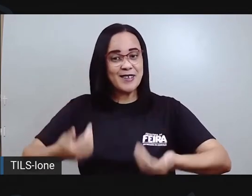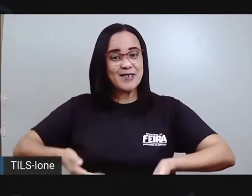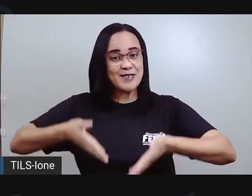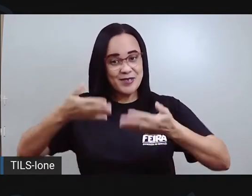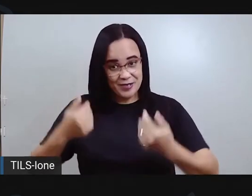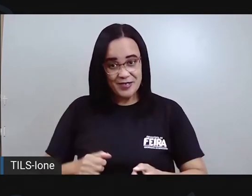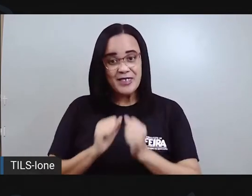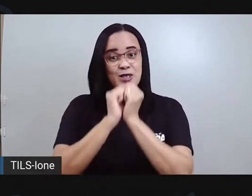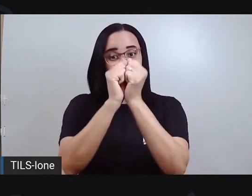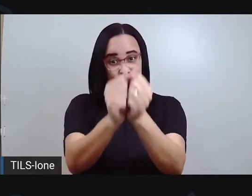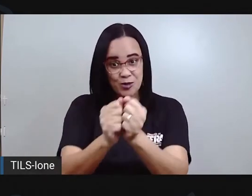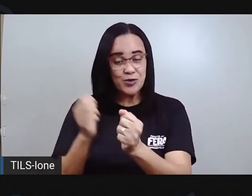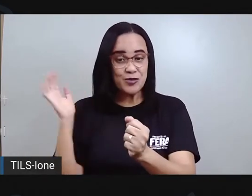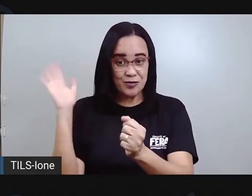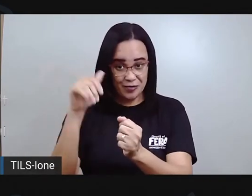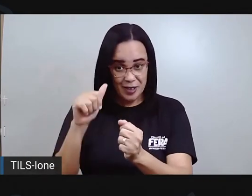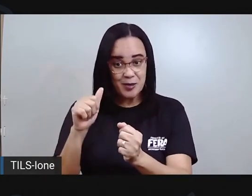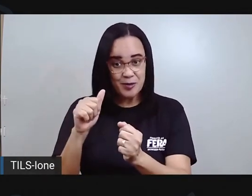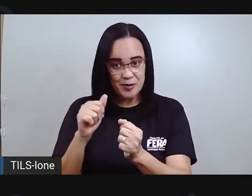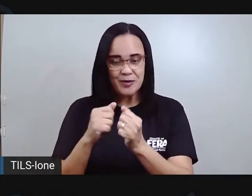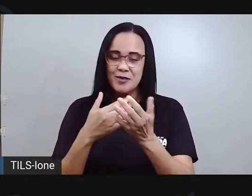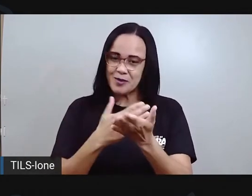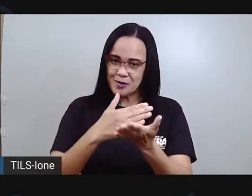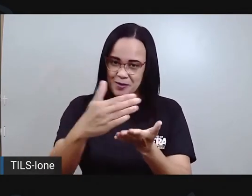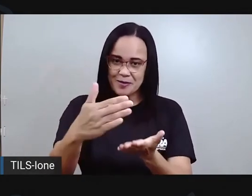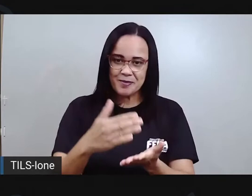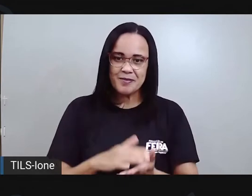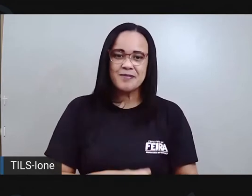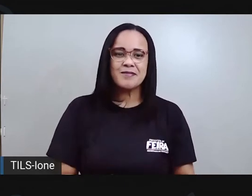acompanhar. Vamos lá. Vamos começar?